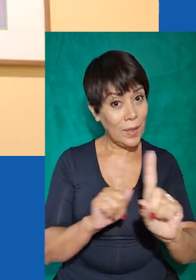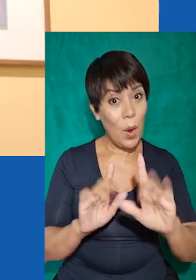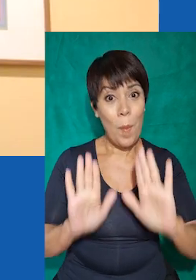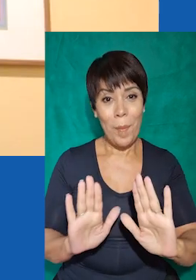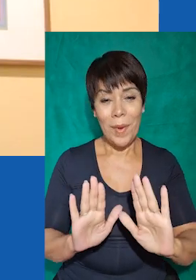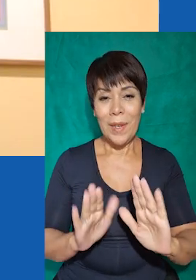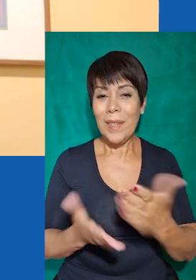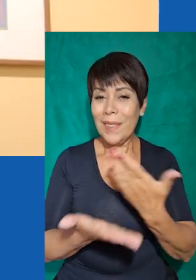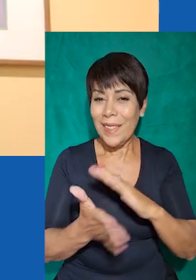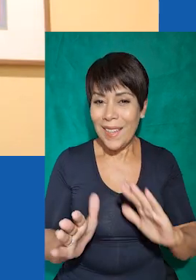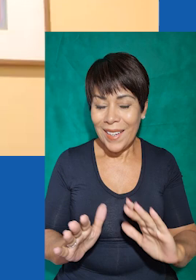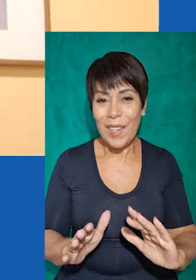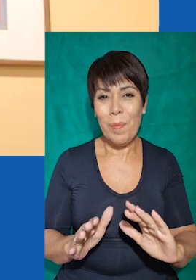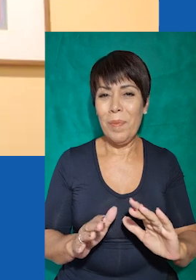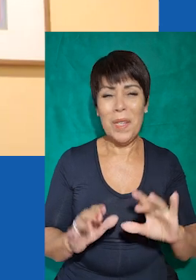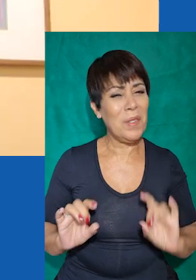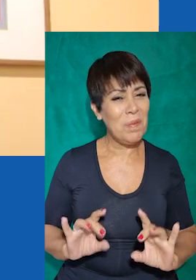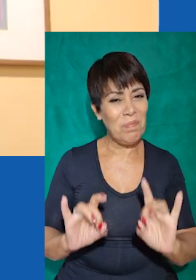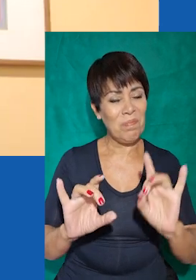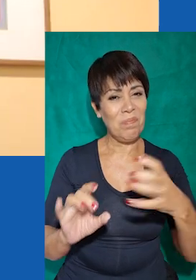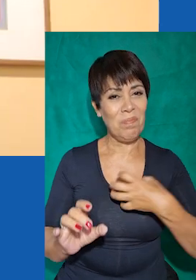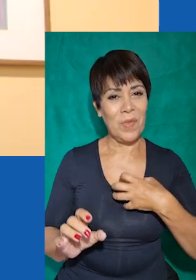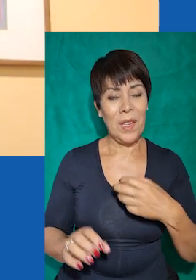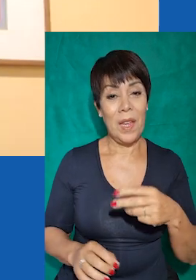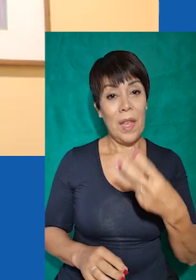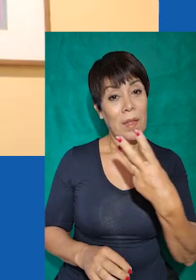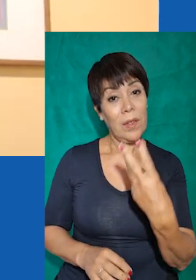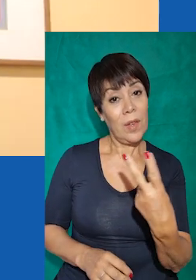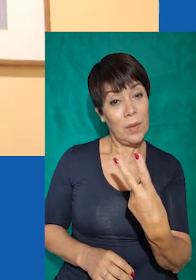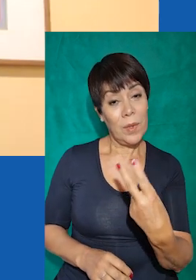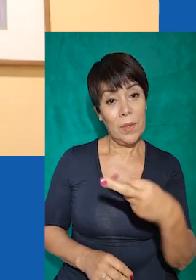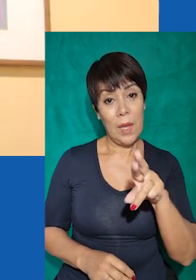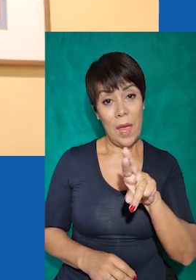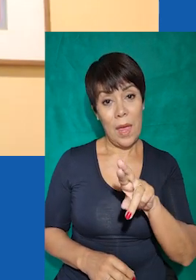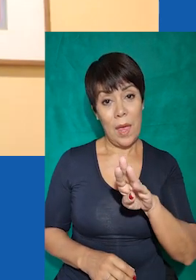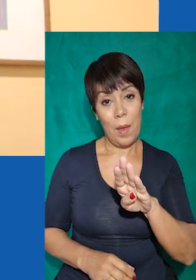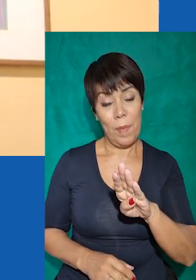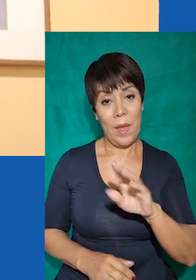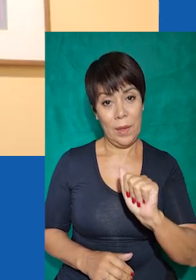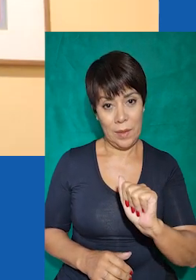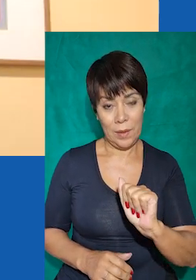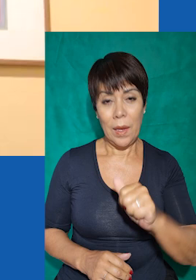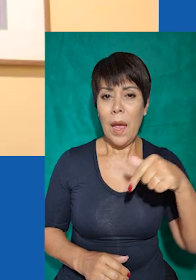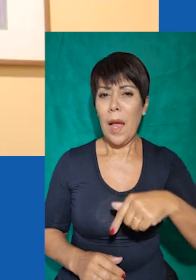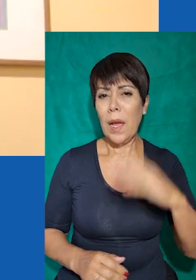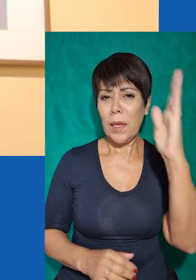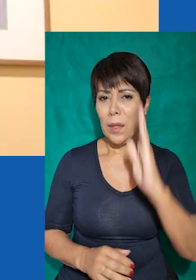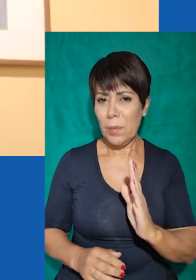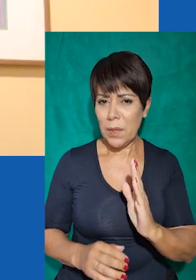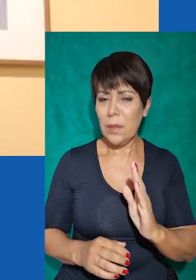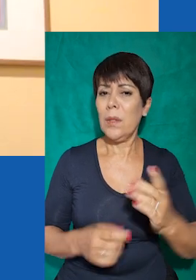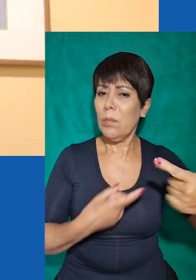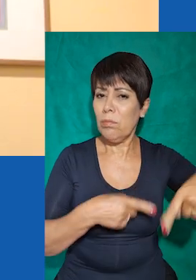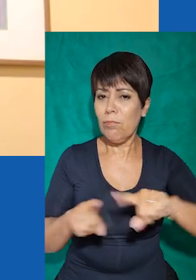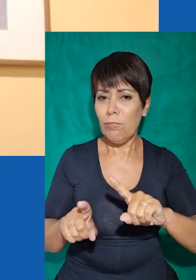com chave de ouro a 32ª RBA. Temos enfrentado no Brasil o ataque sistemático